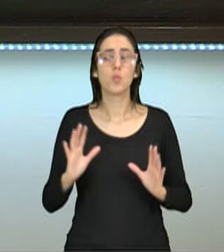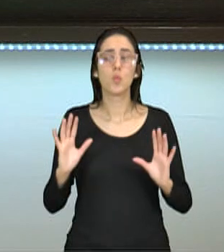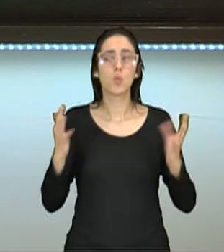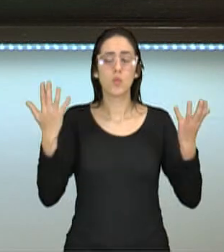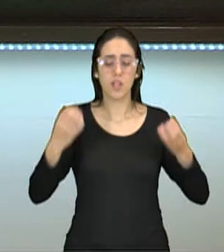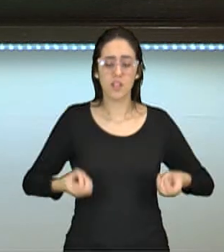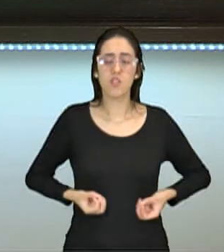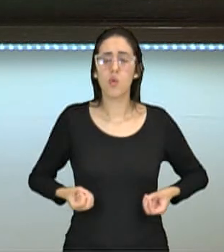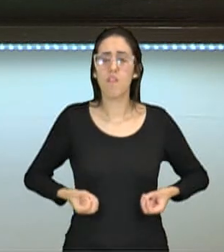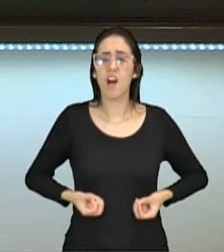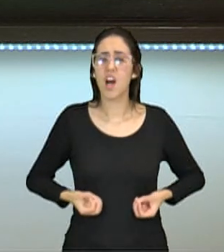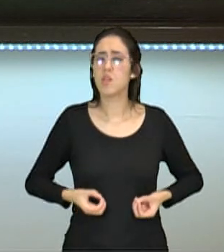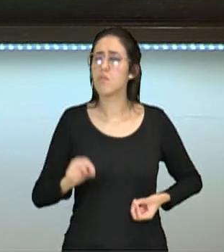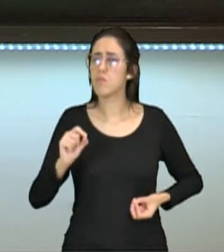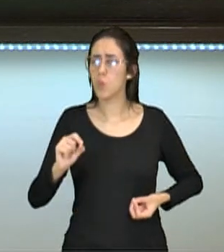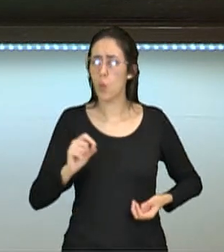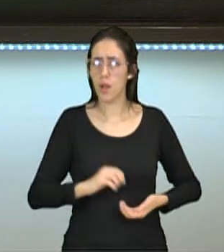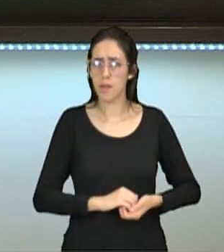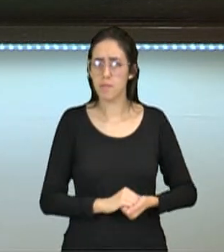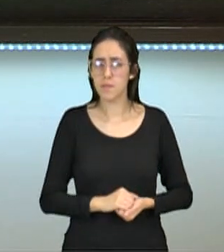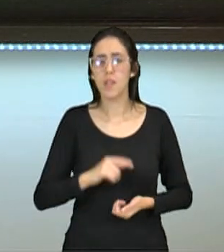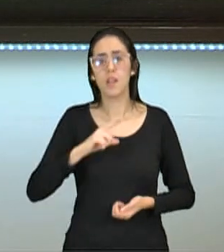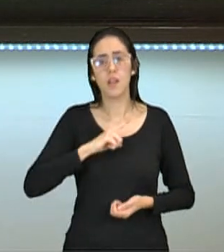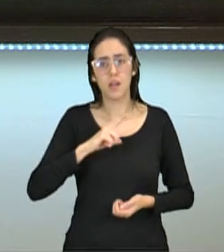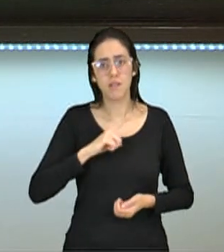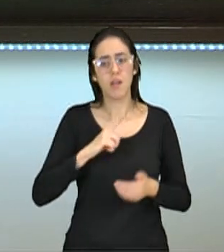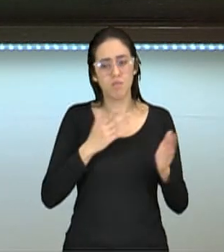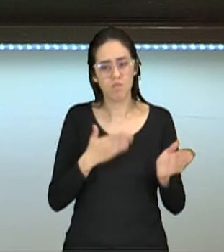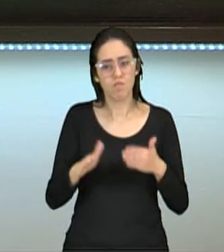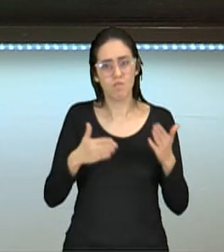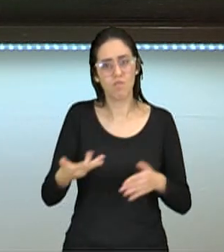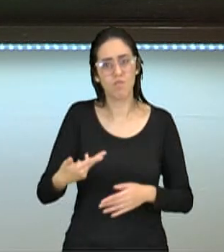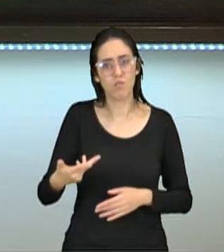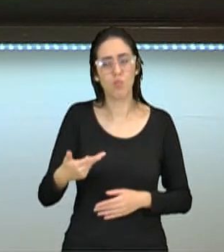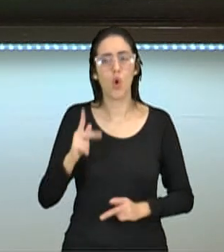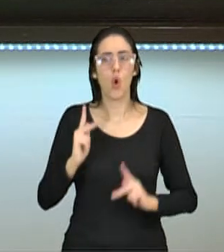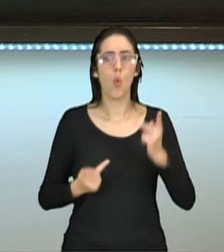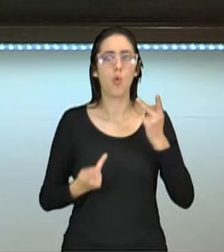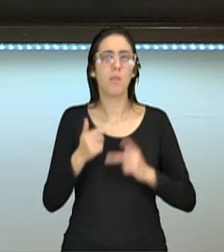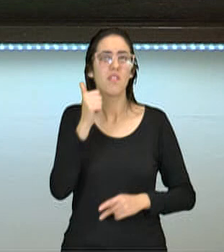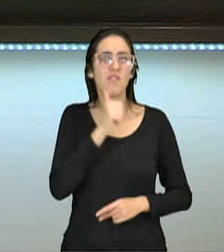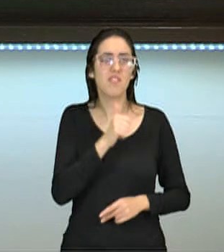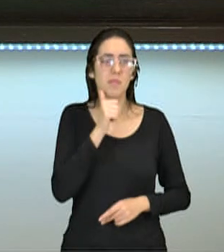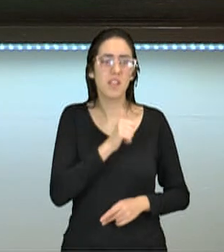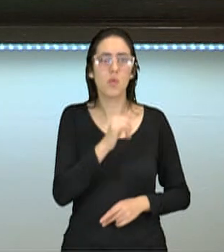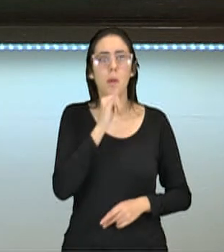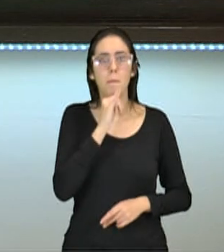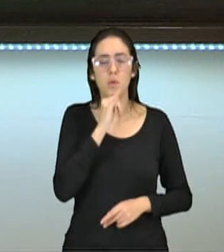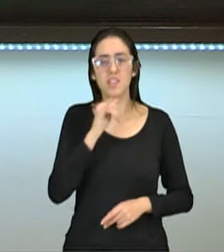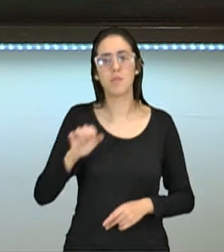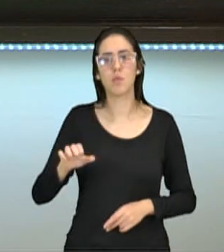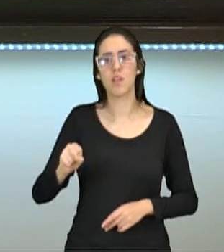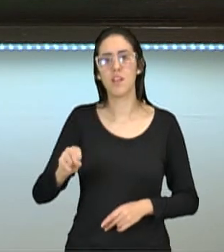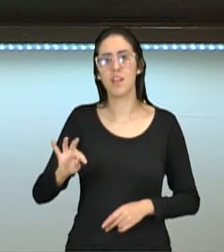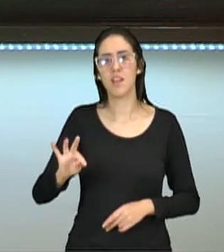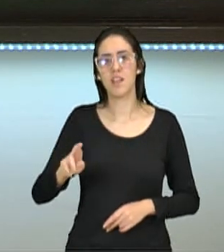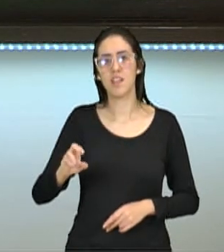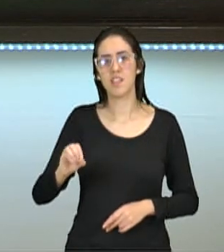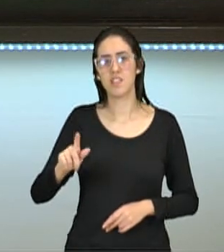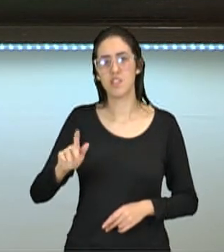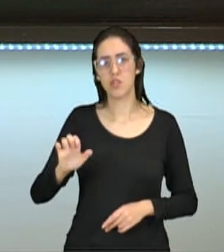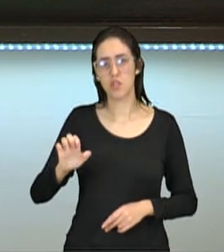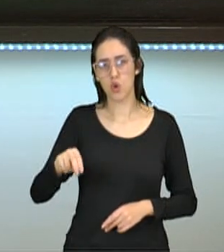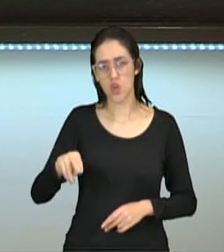os ovários fazem? Então eles vão produzir os hormônios femininos, como o estrógeno e a